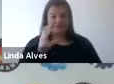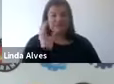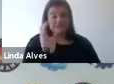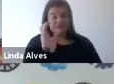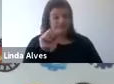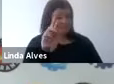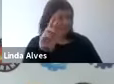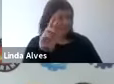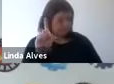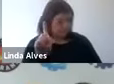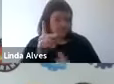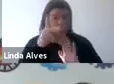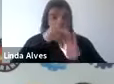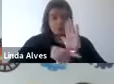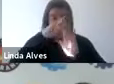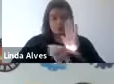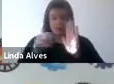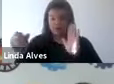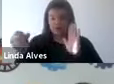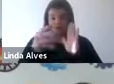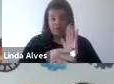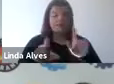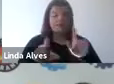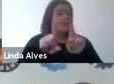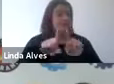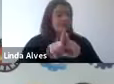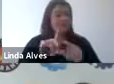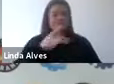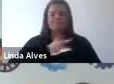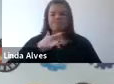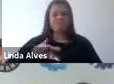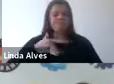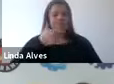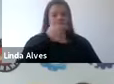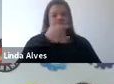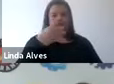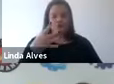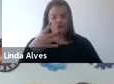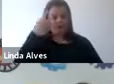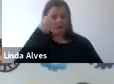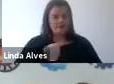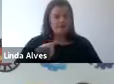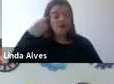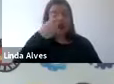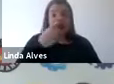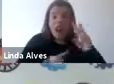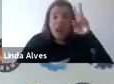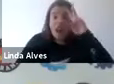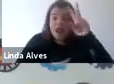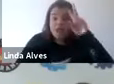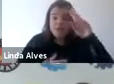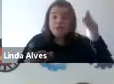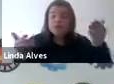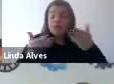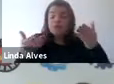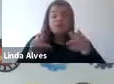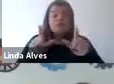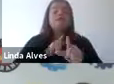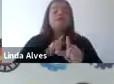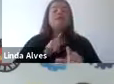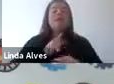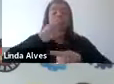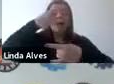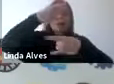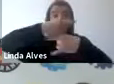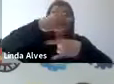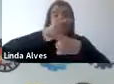novo portal, e também do Saúde 24 Horas. E lembrando a todos que hoje tem aqui, à